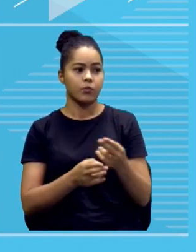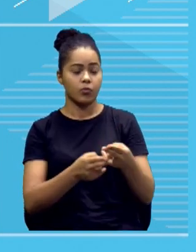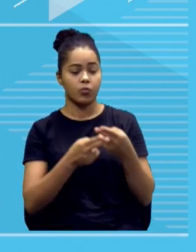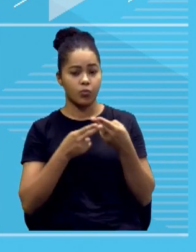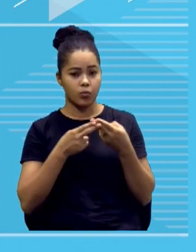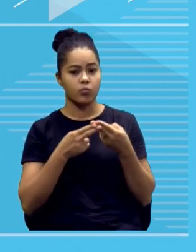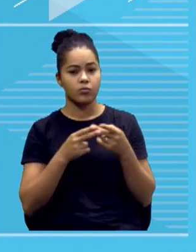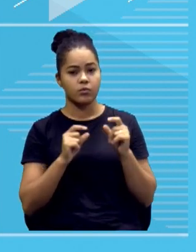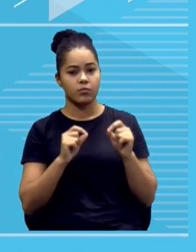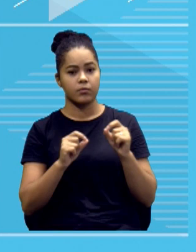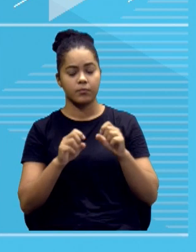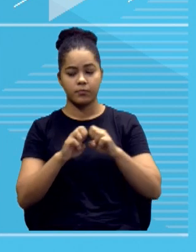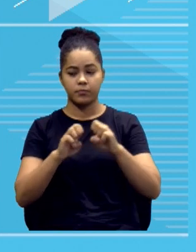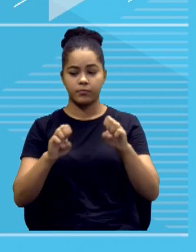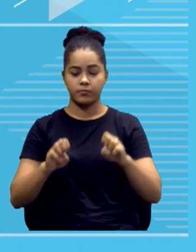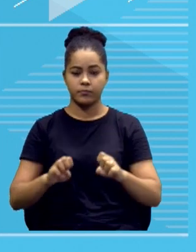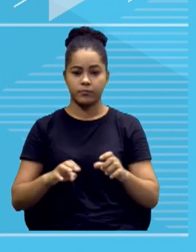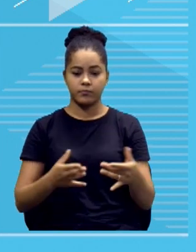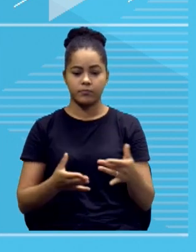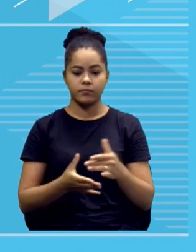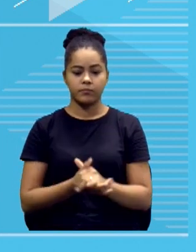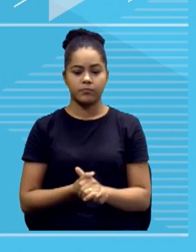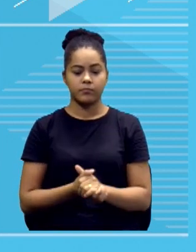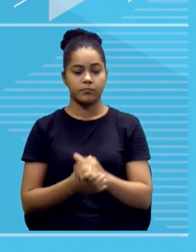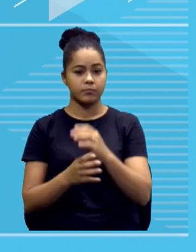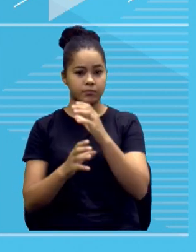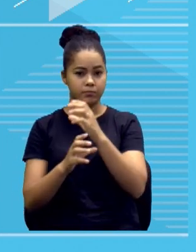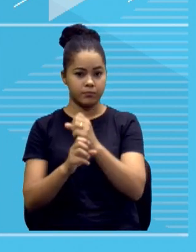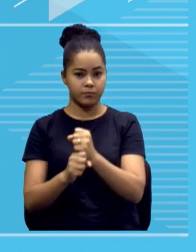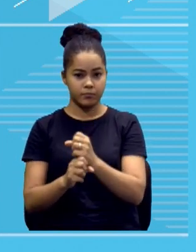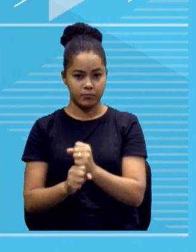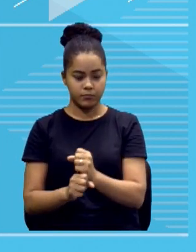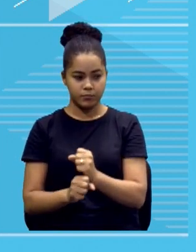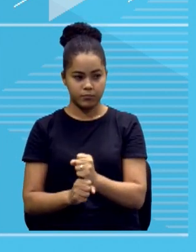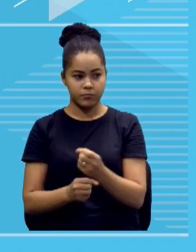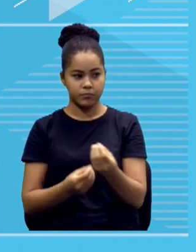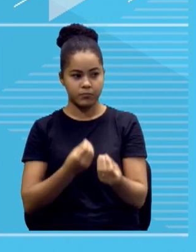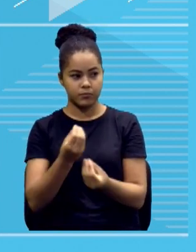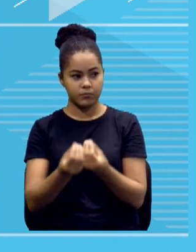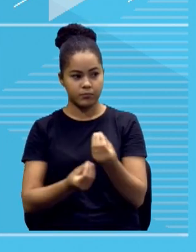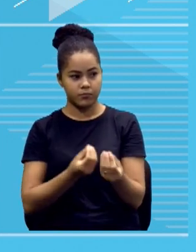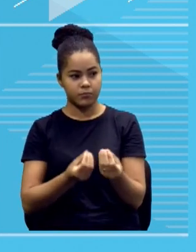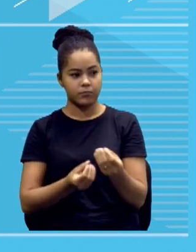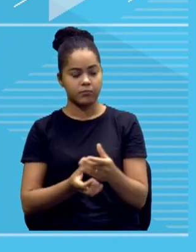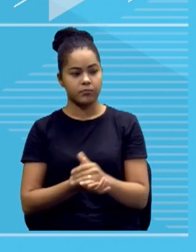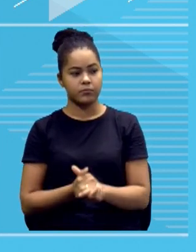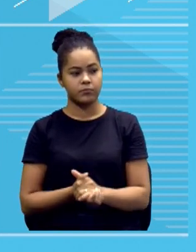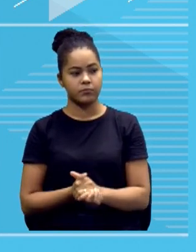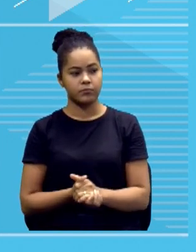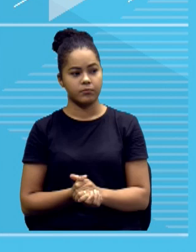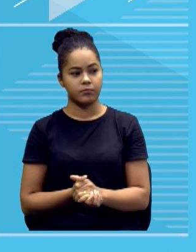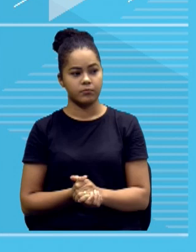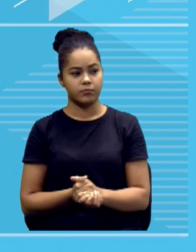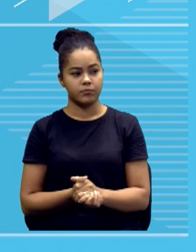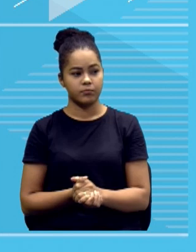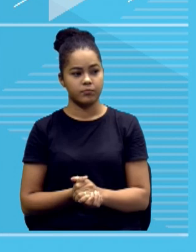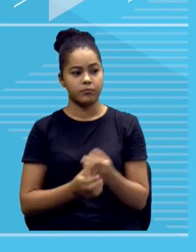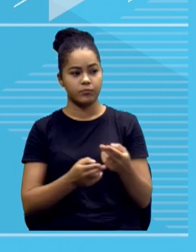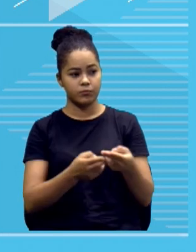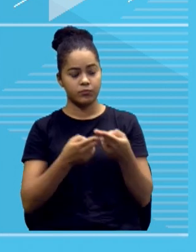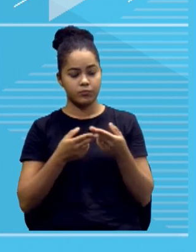dela. Podemos calcular a força eletromotriz produzida por um gerador por meio da seguinte